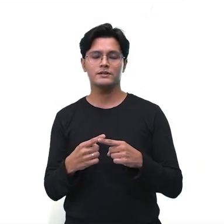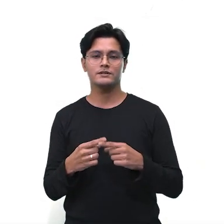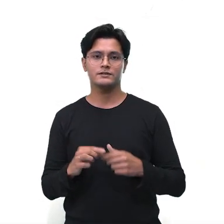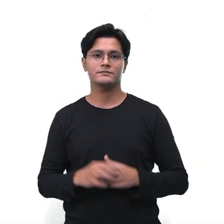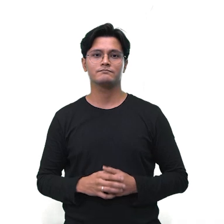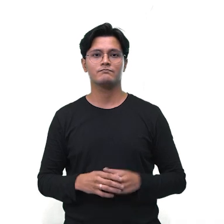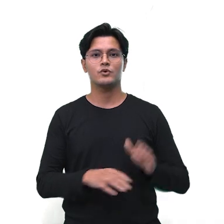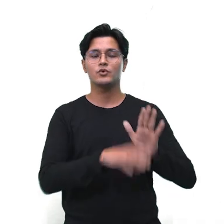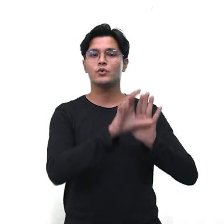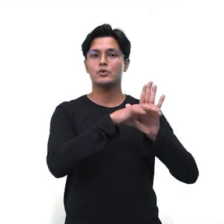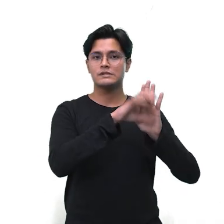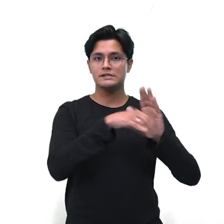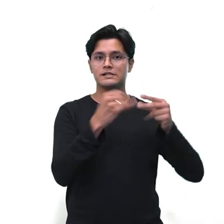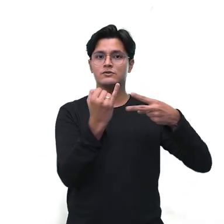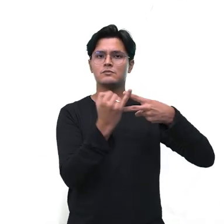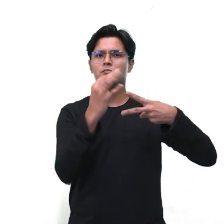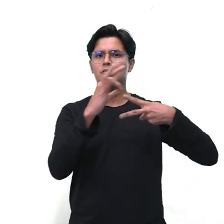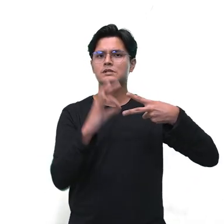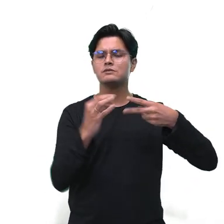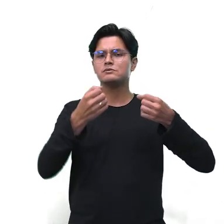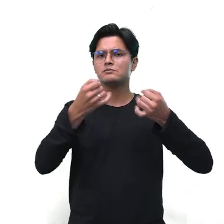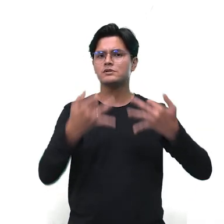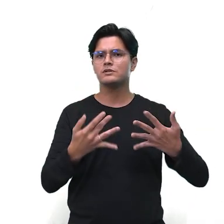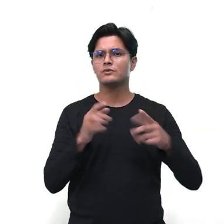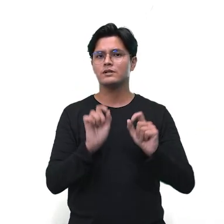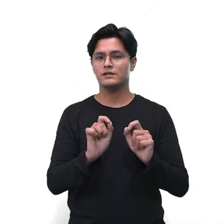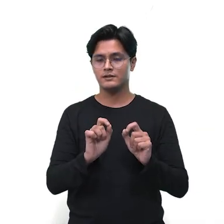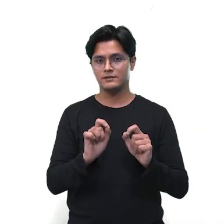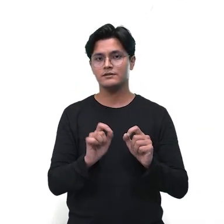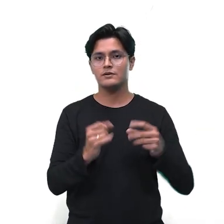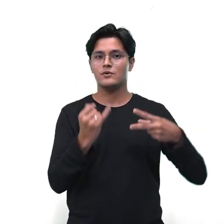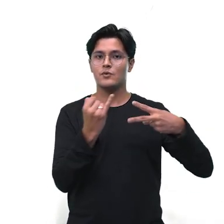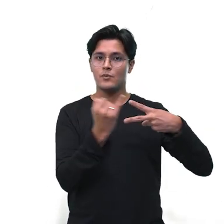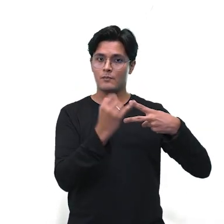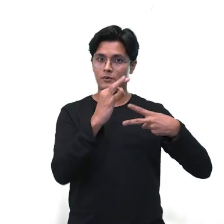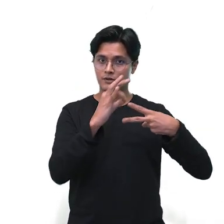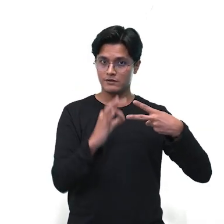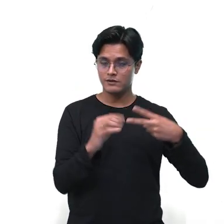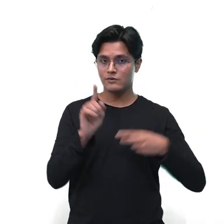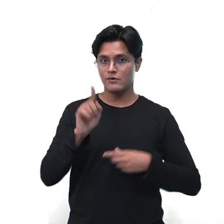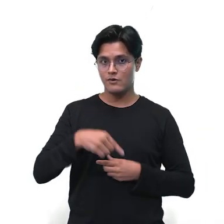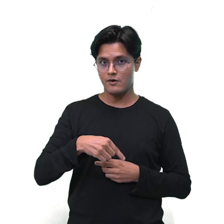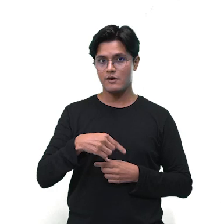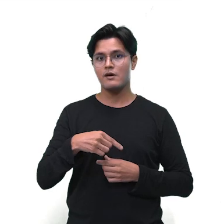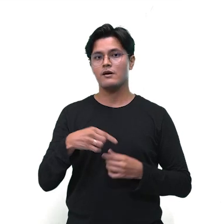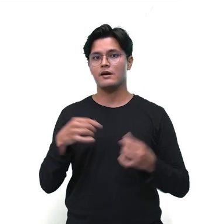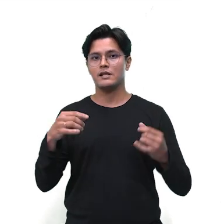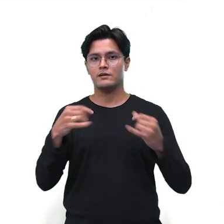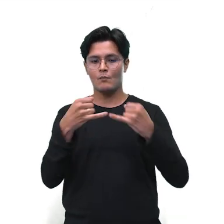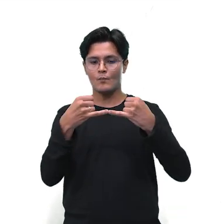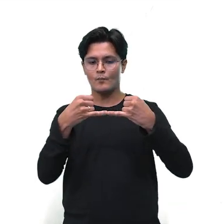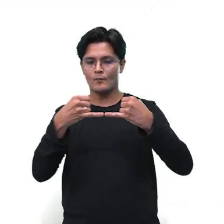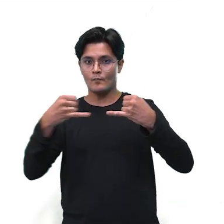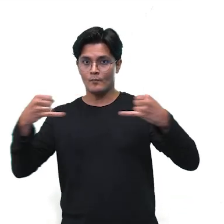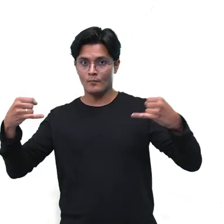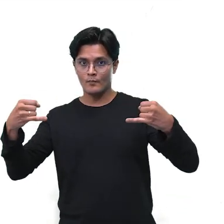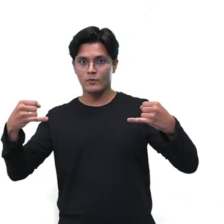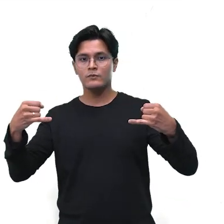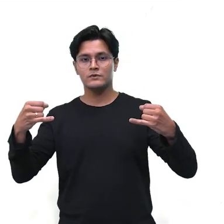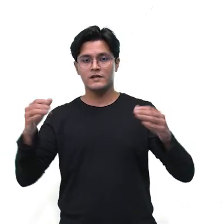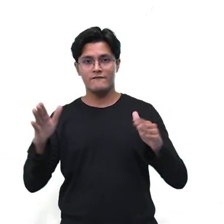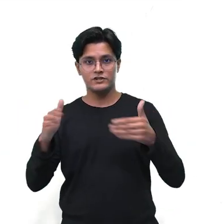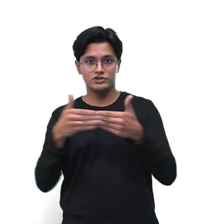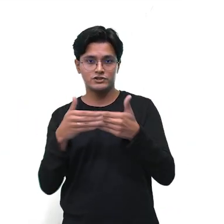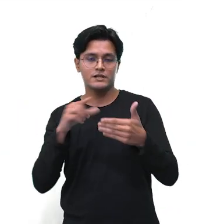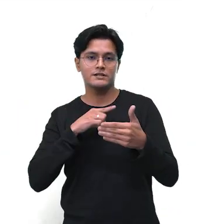aqui na definição ele diz o seguinte, polígonos são linhas fechadas formadas apenas por segmentos de